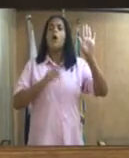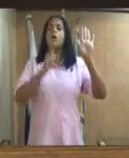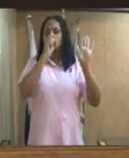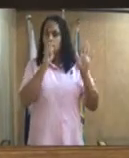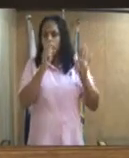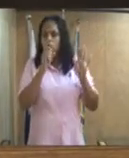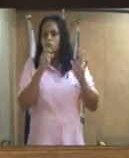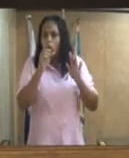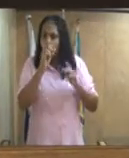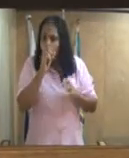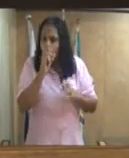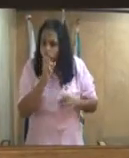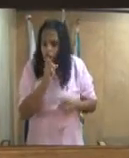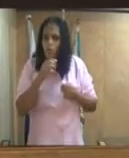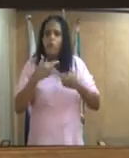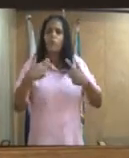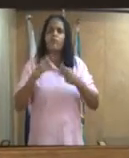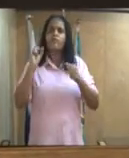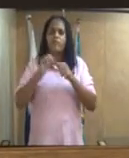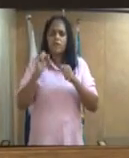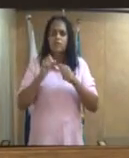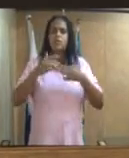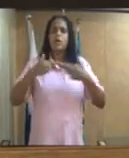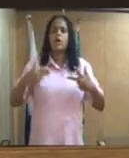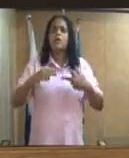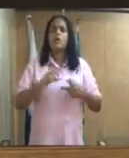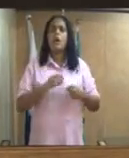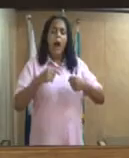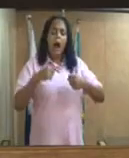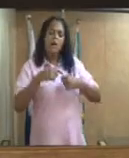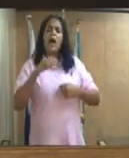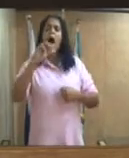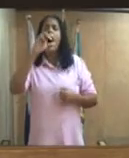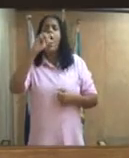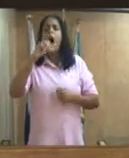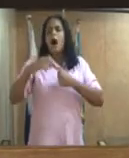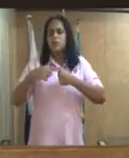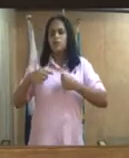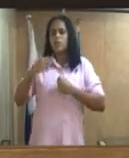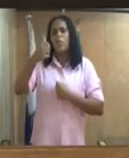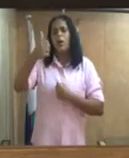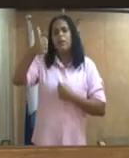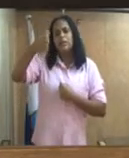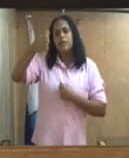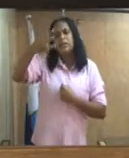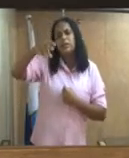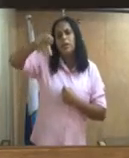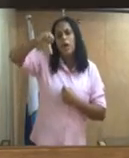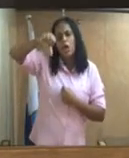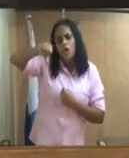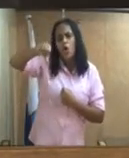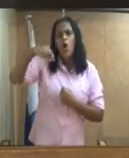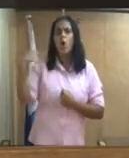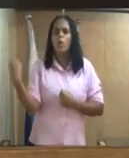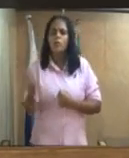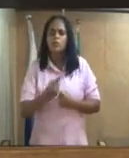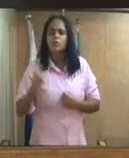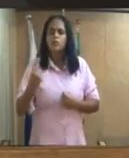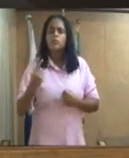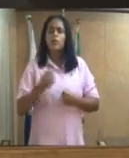dessa casa. E está aqui no seu artigo 39, a Comissão Parlamentar de